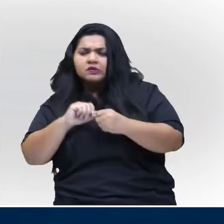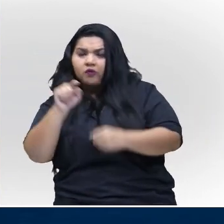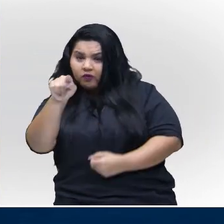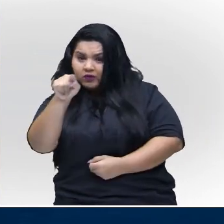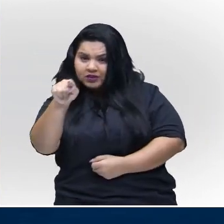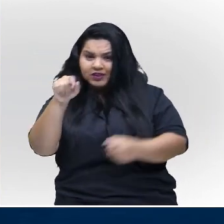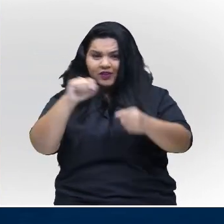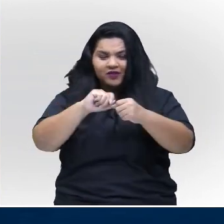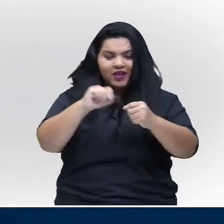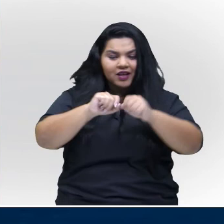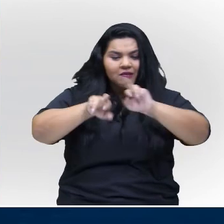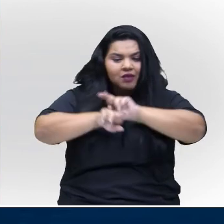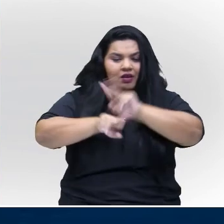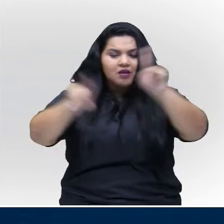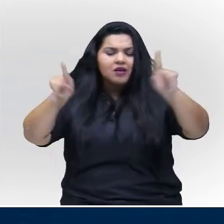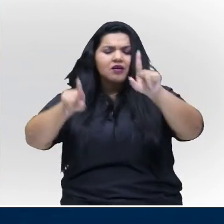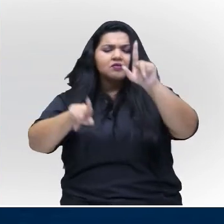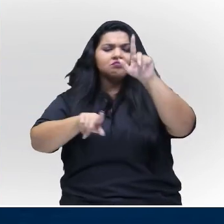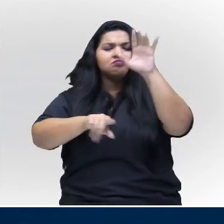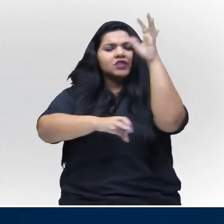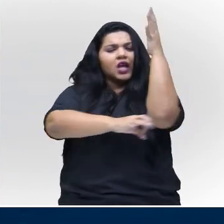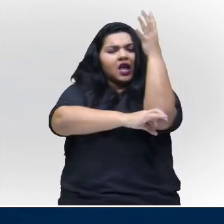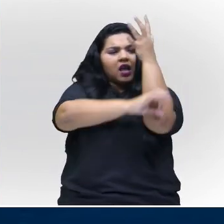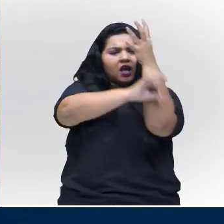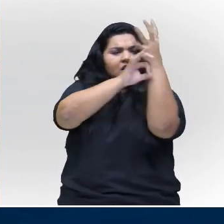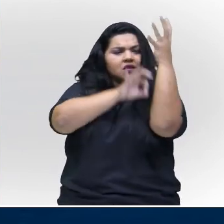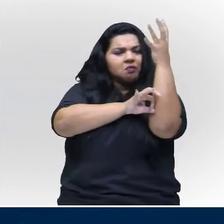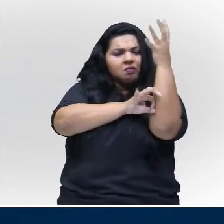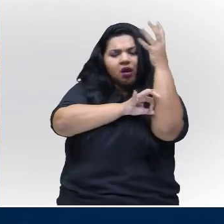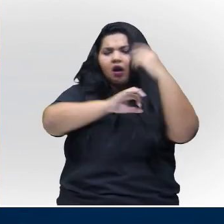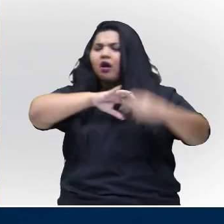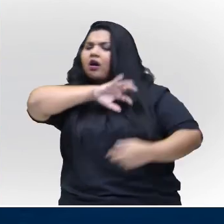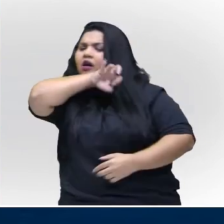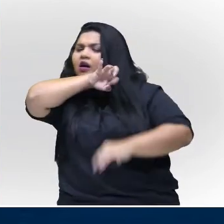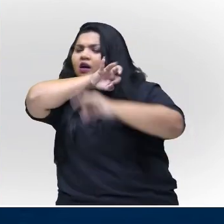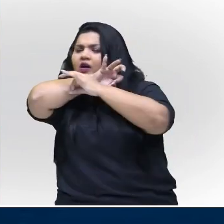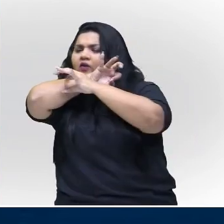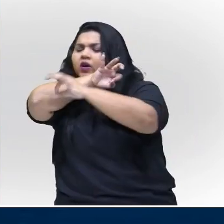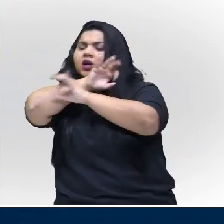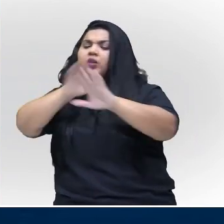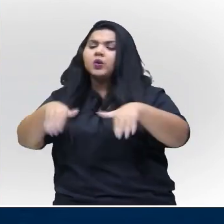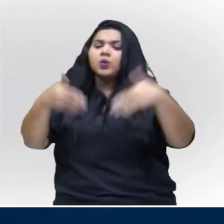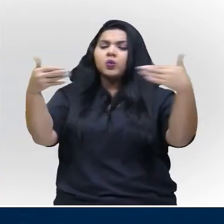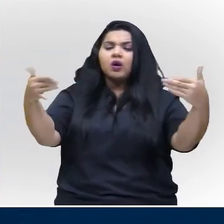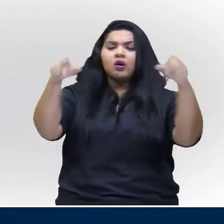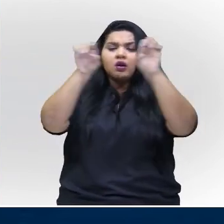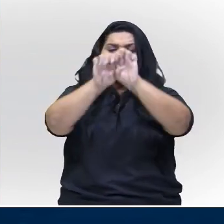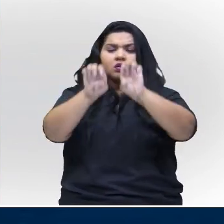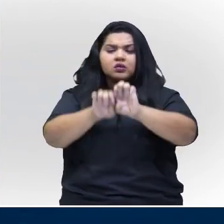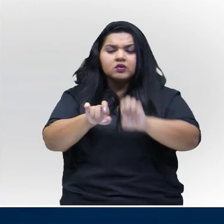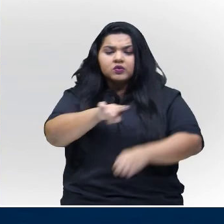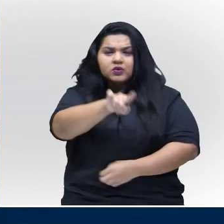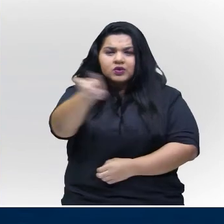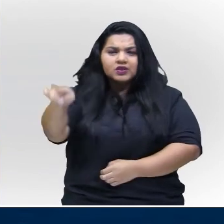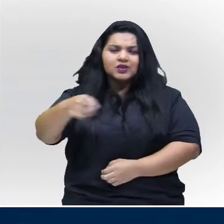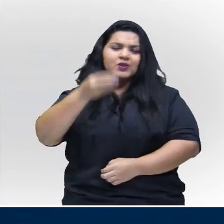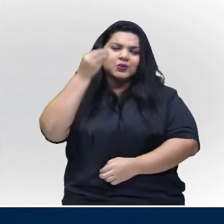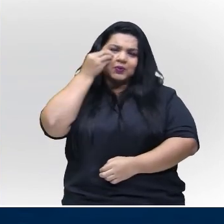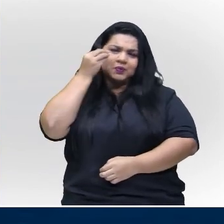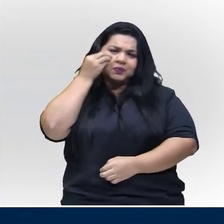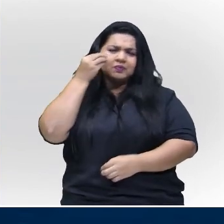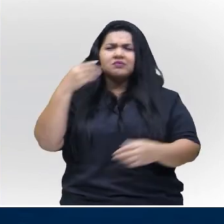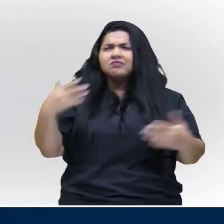célula animal da célula vegetal? Quais estruturas você observaria? Então você está olhando